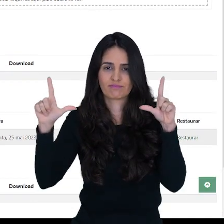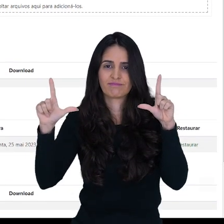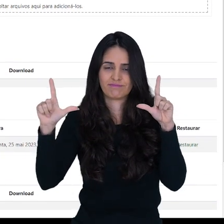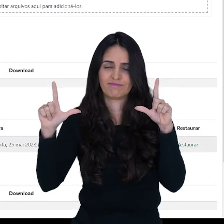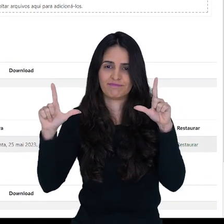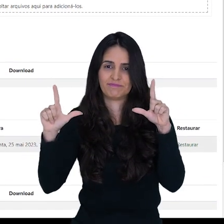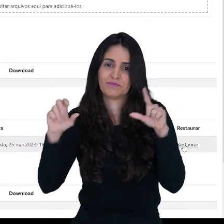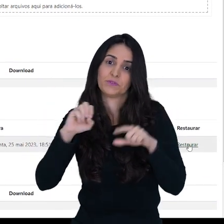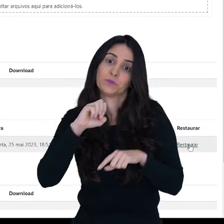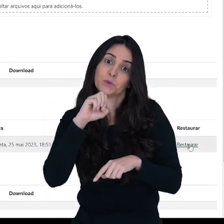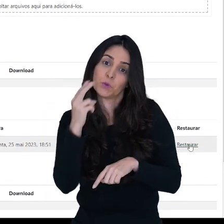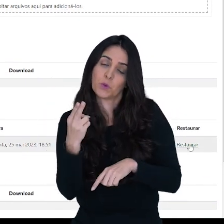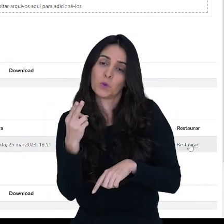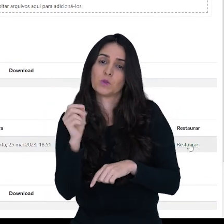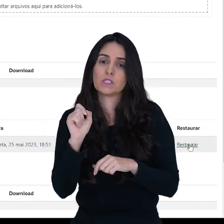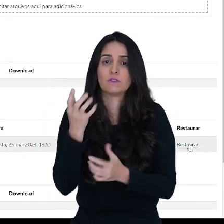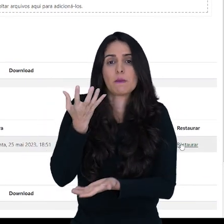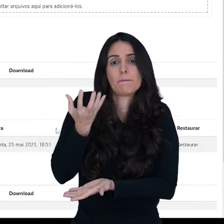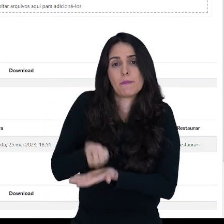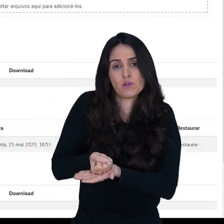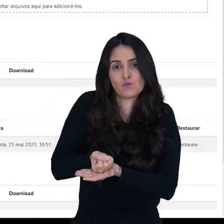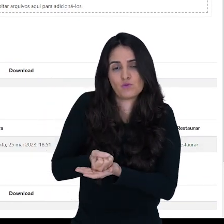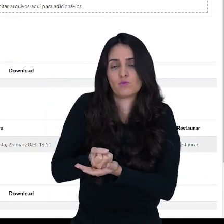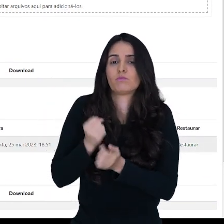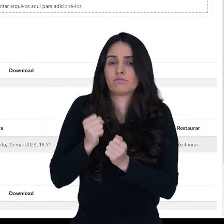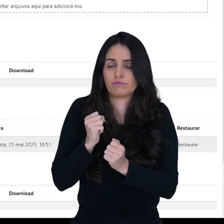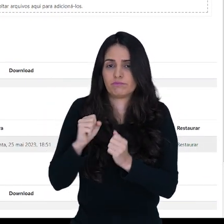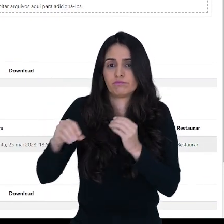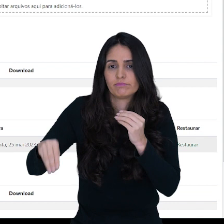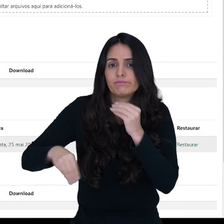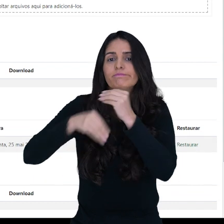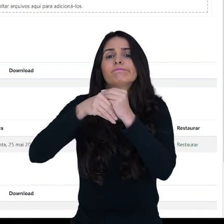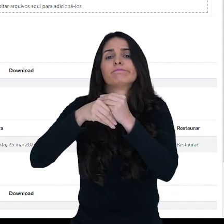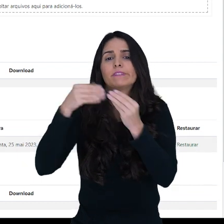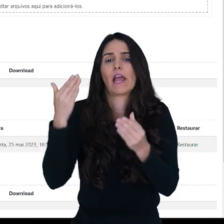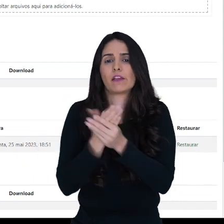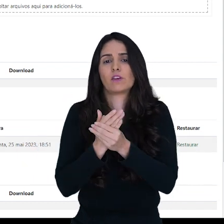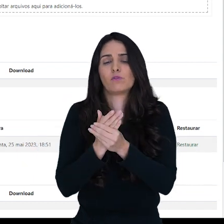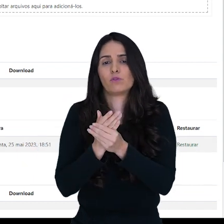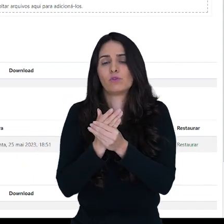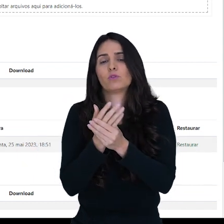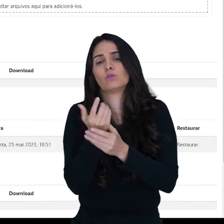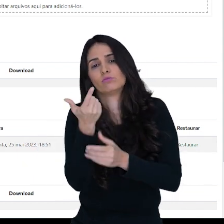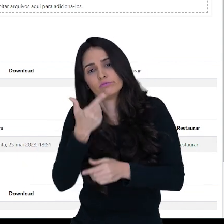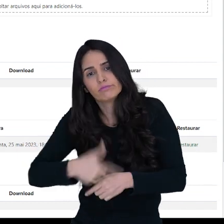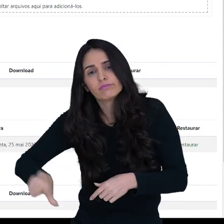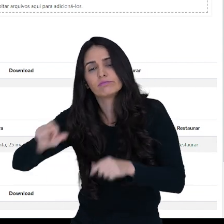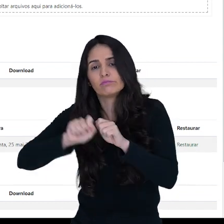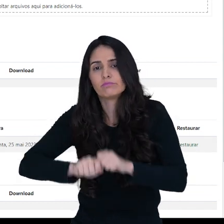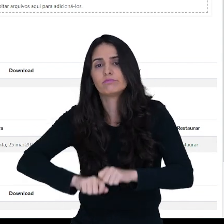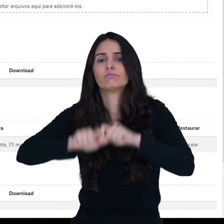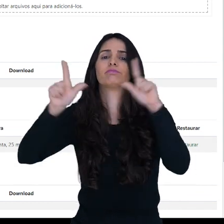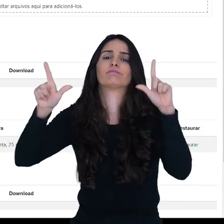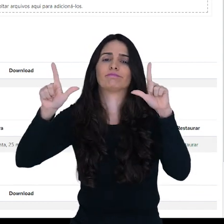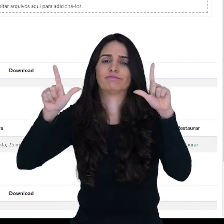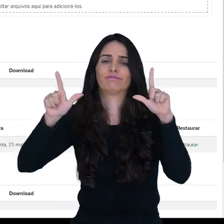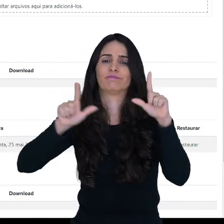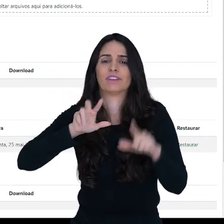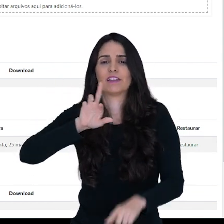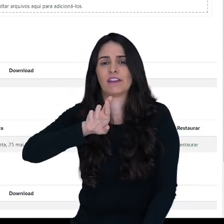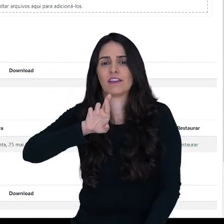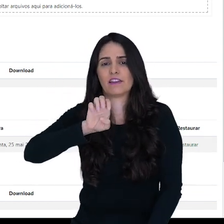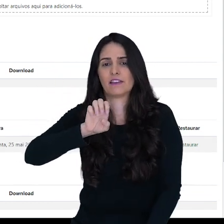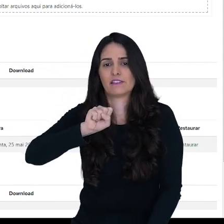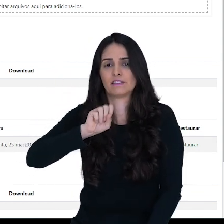então você pode restaurar daqui direto ou se você tivesse feito o download você pode jogar o arquivo para cá